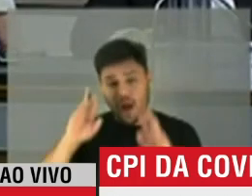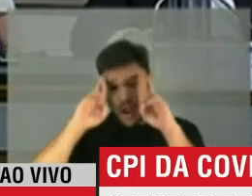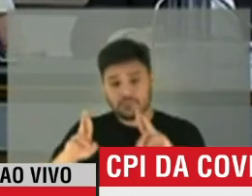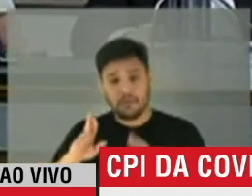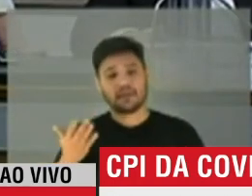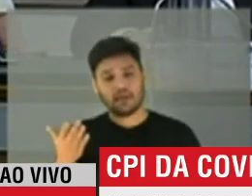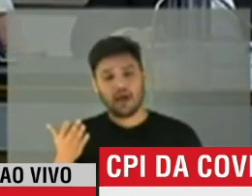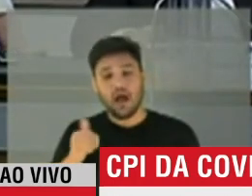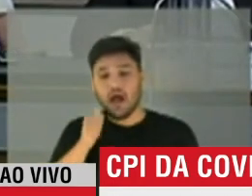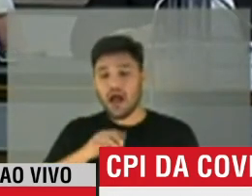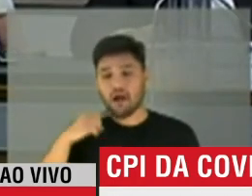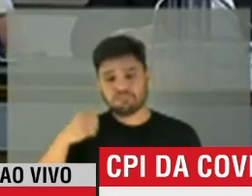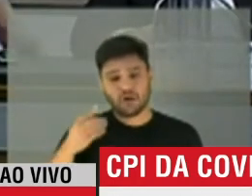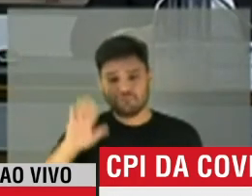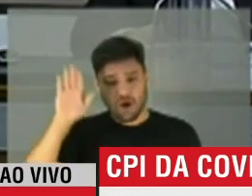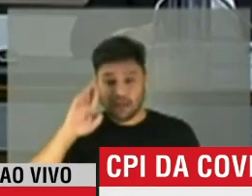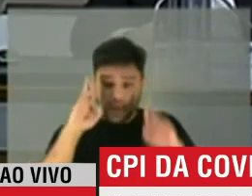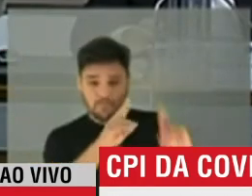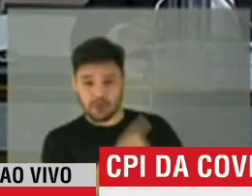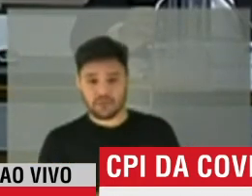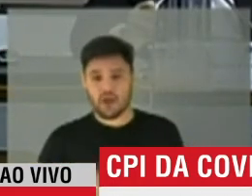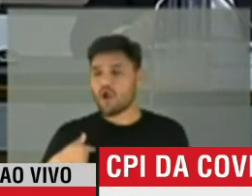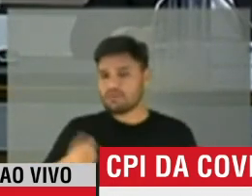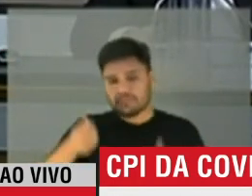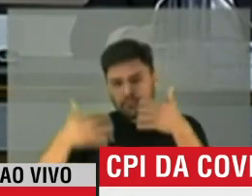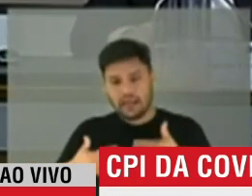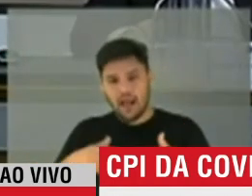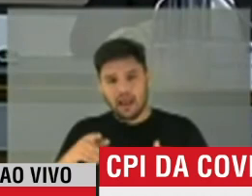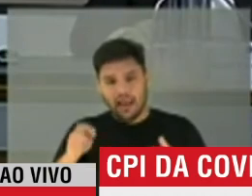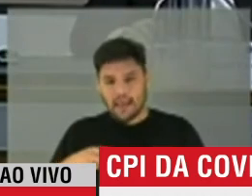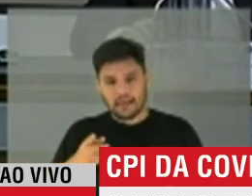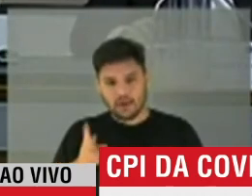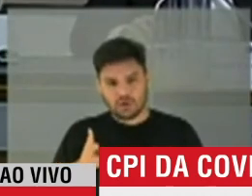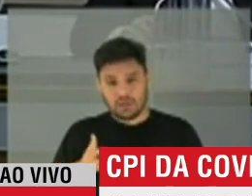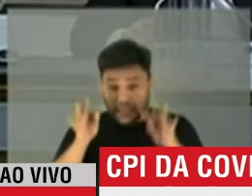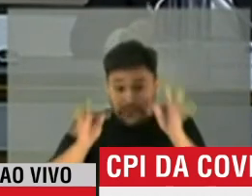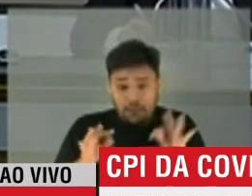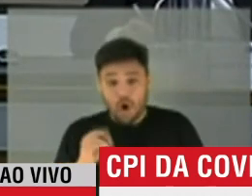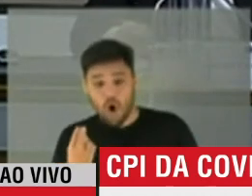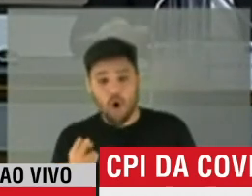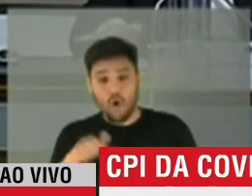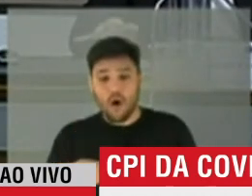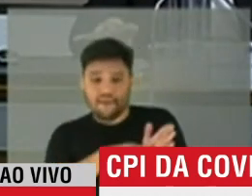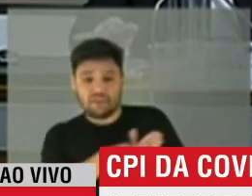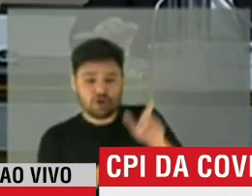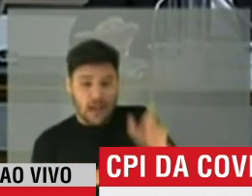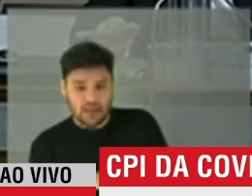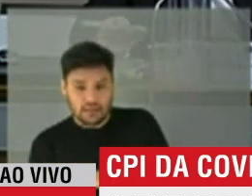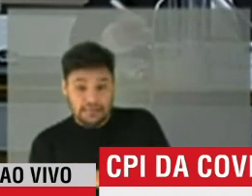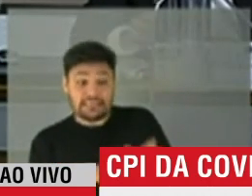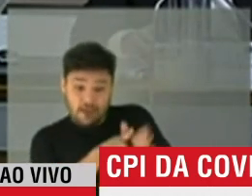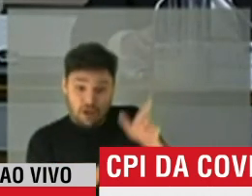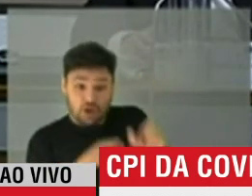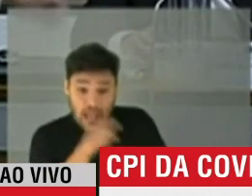as prerrogativas da advogada. Eu preciso de um esclarecimento, eu quero saber se ele continua na condição de testemunha ou se ele está na condição de investigado, porque se ele estiver na